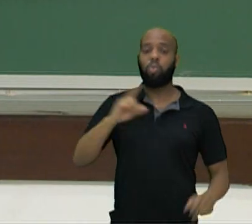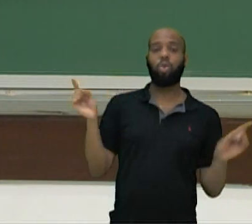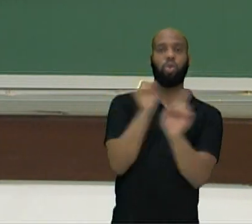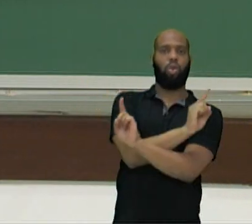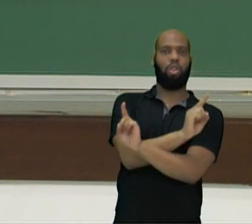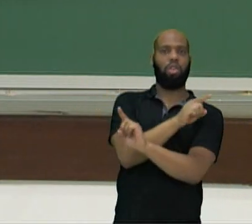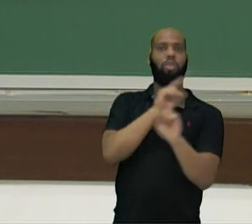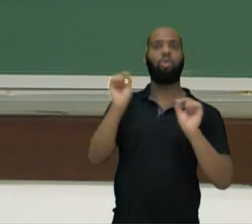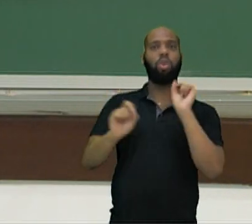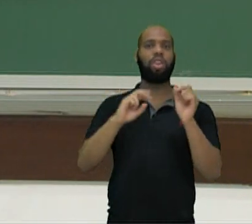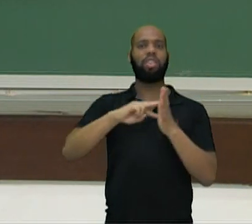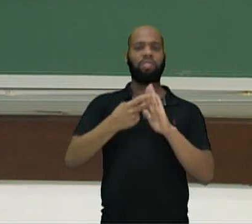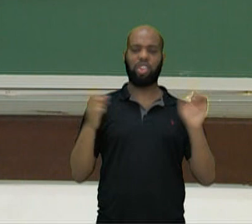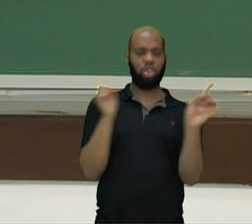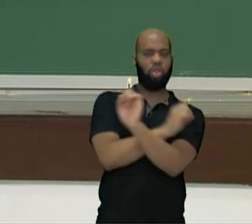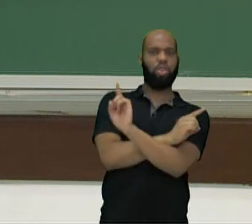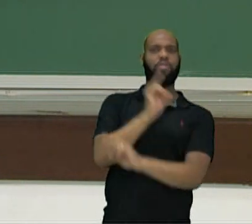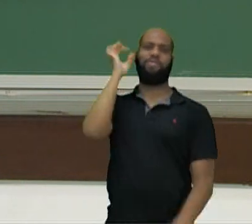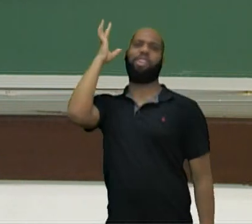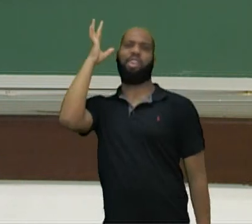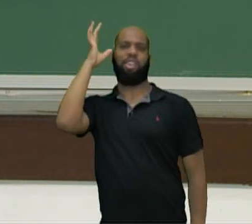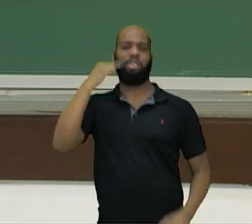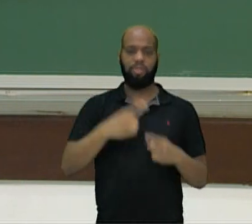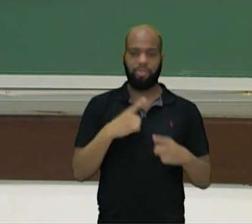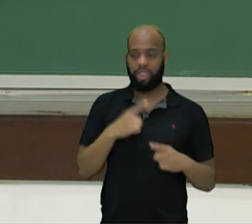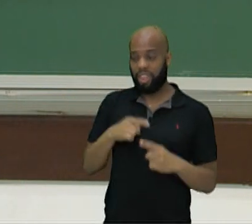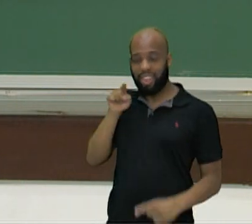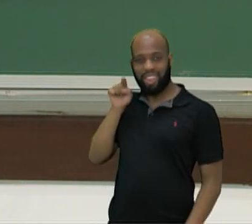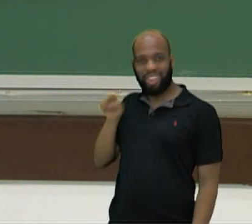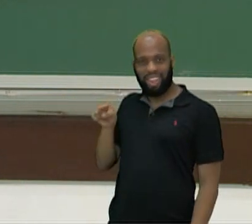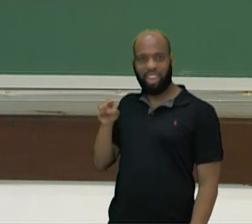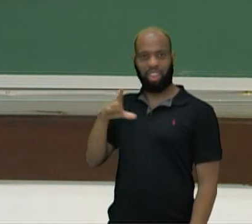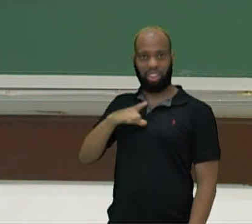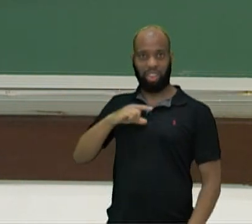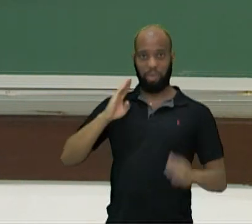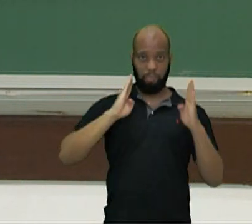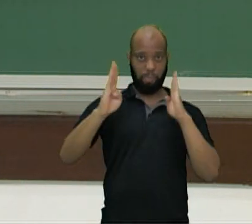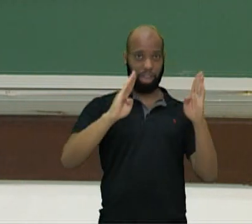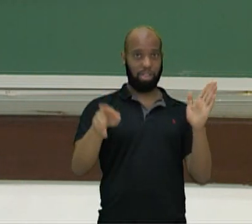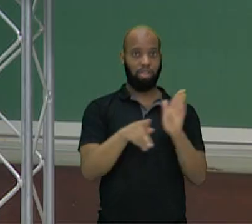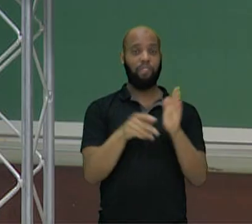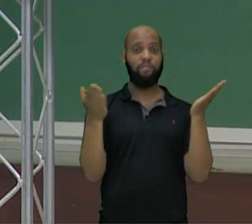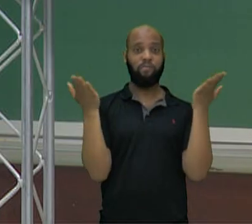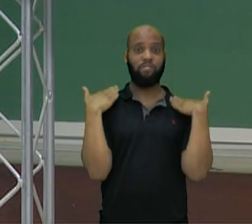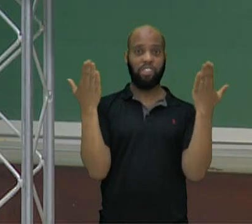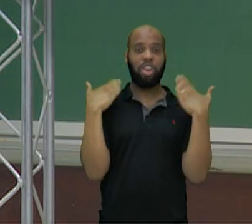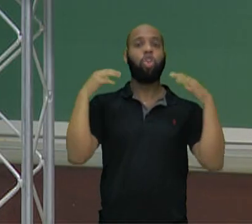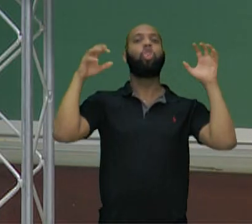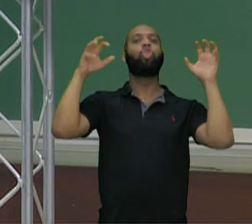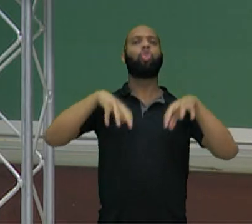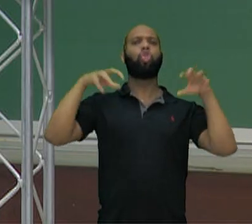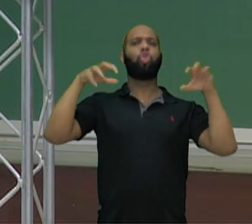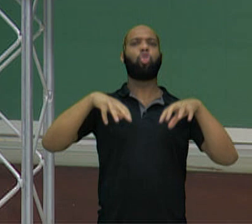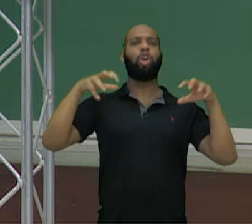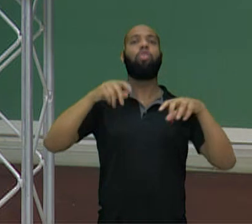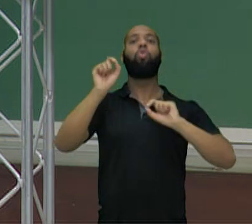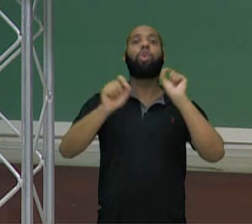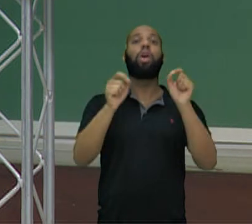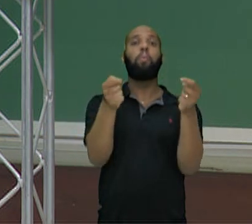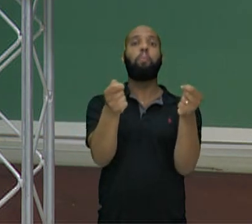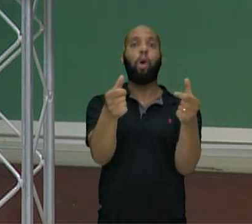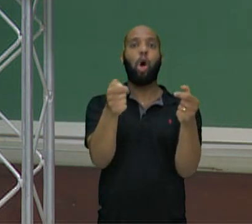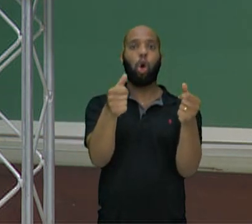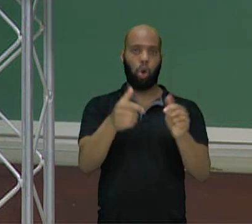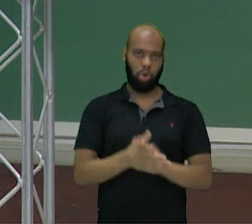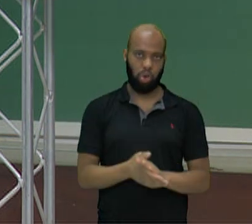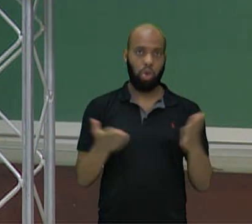Qual é a inversão, professor? Fácil. No Mediterrâneo, no período de verão, chove menos. E